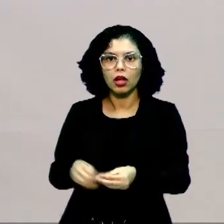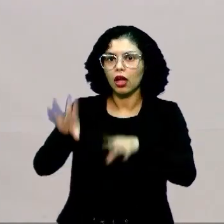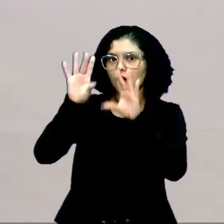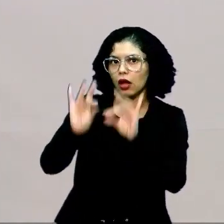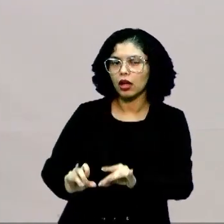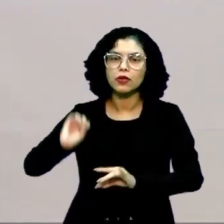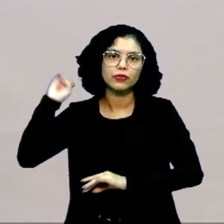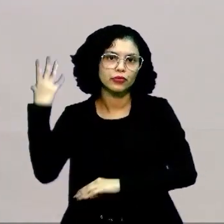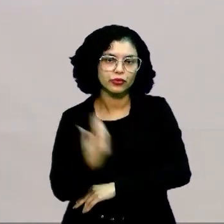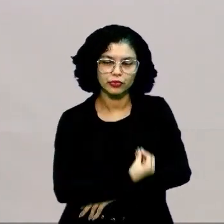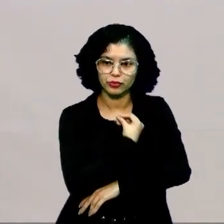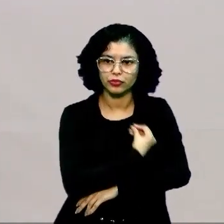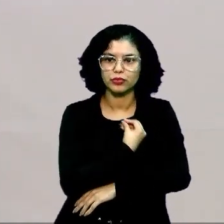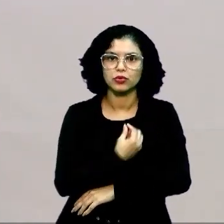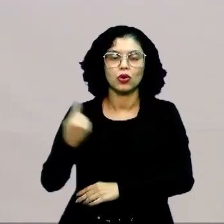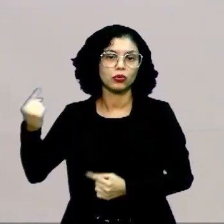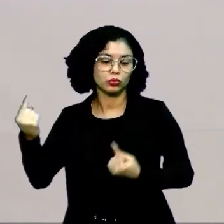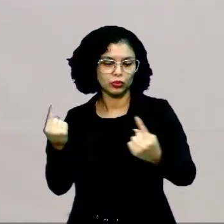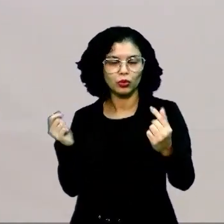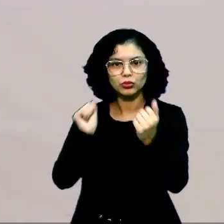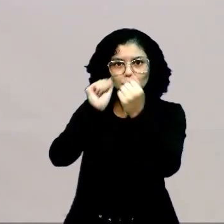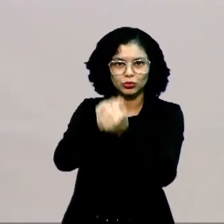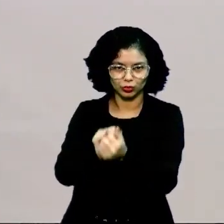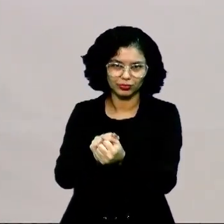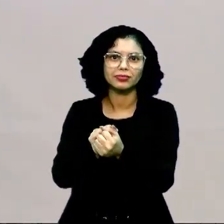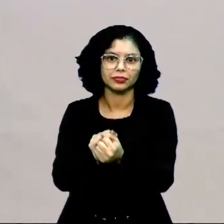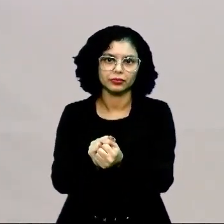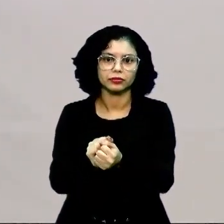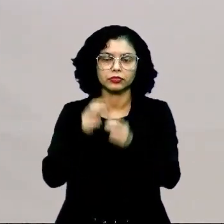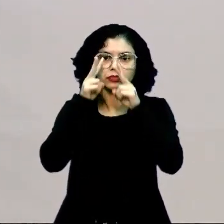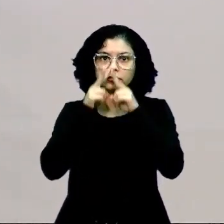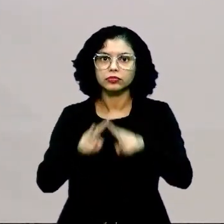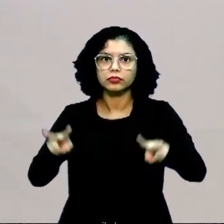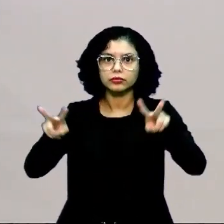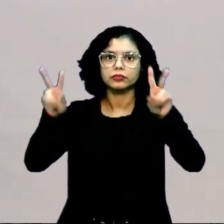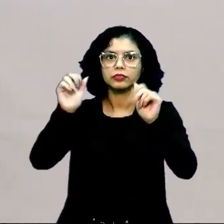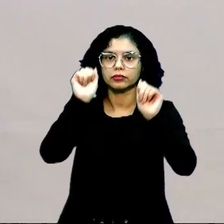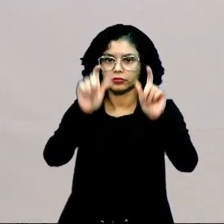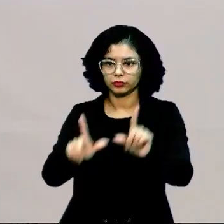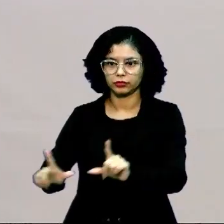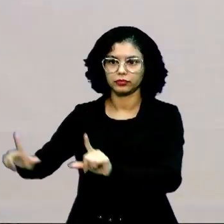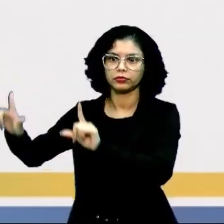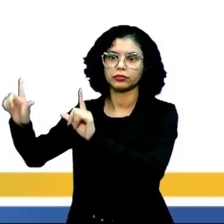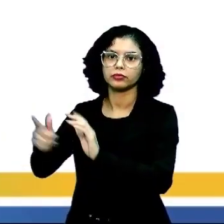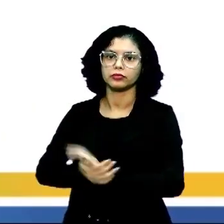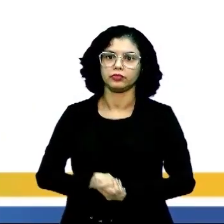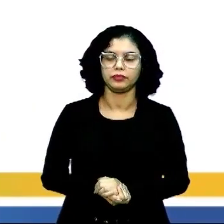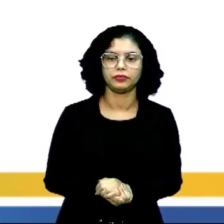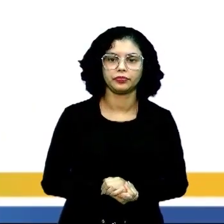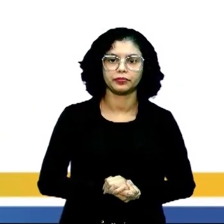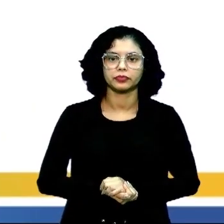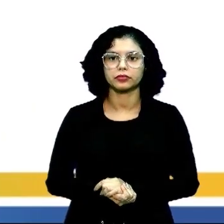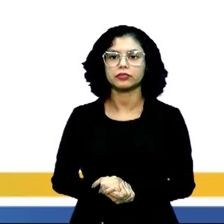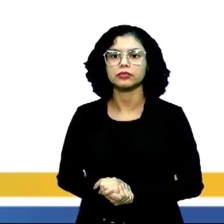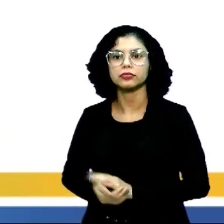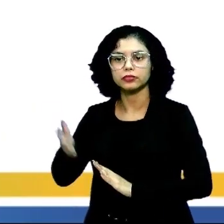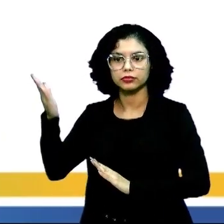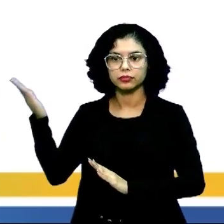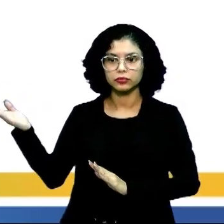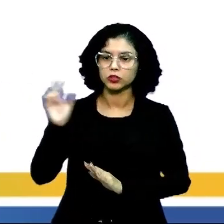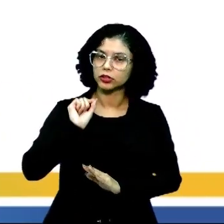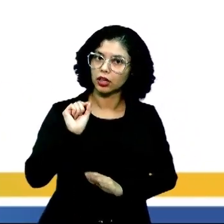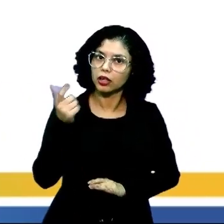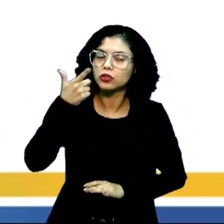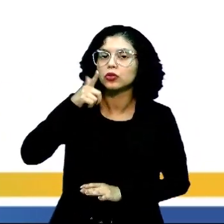eles conviviam uns com os outros, né? Então vamos visualizar novamente a charge e aí o que é que a